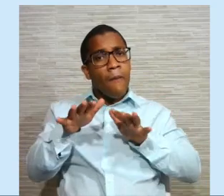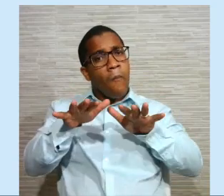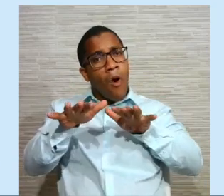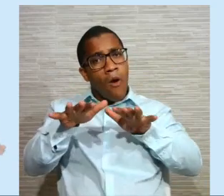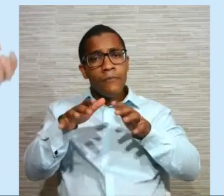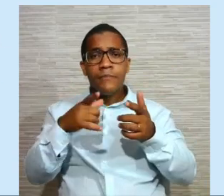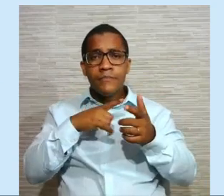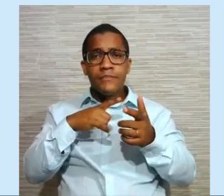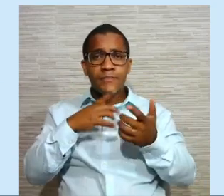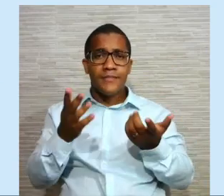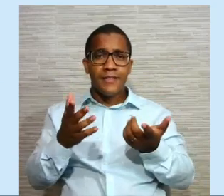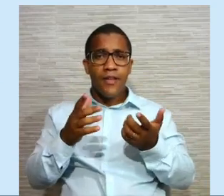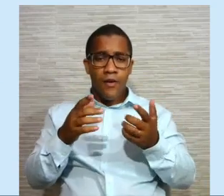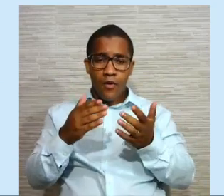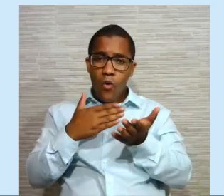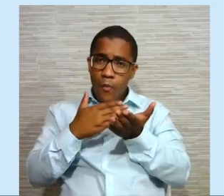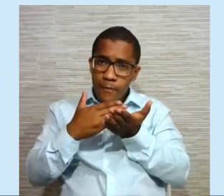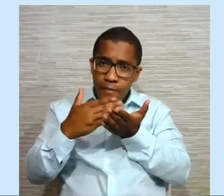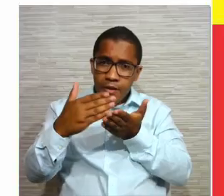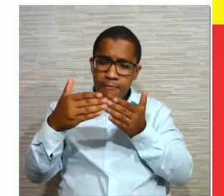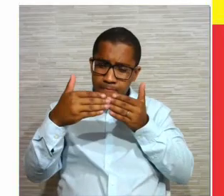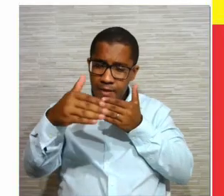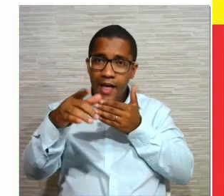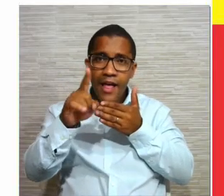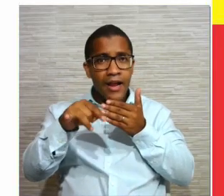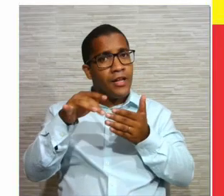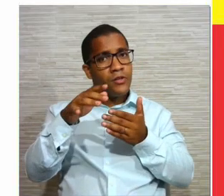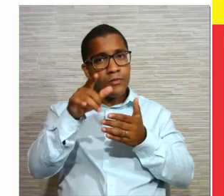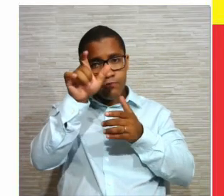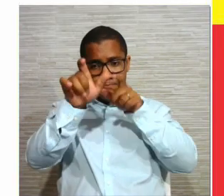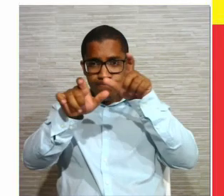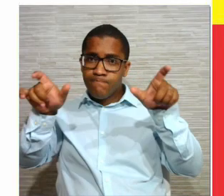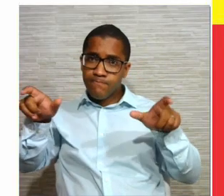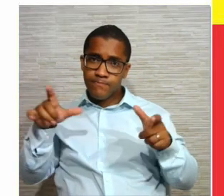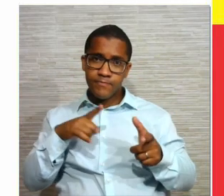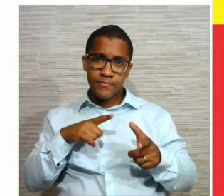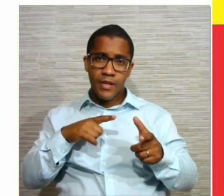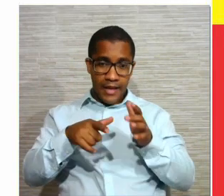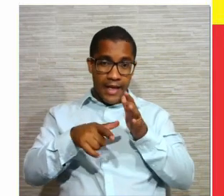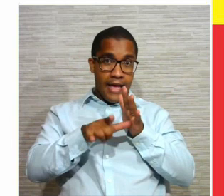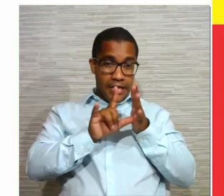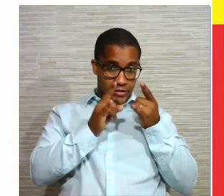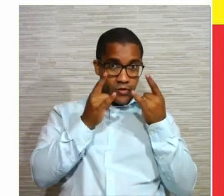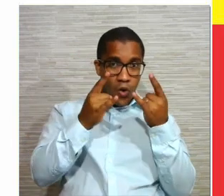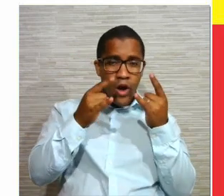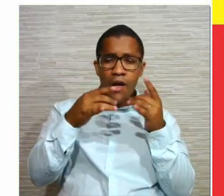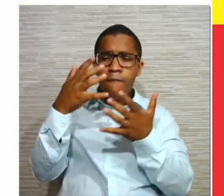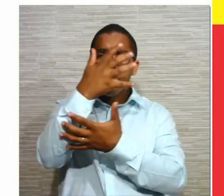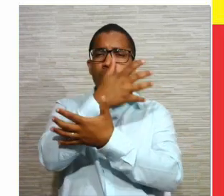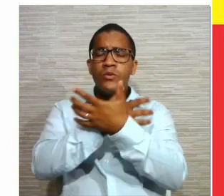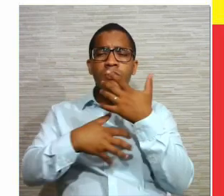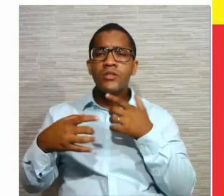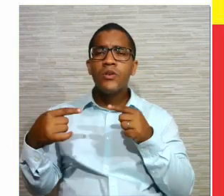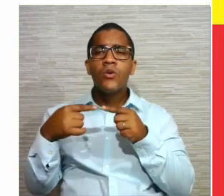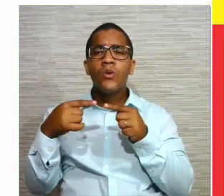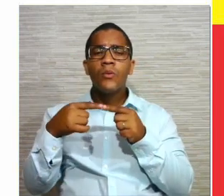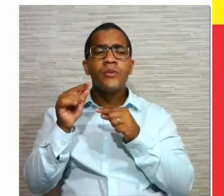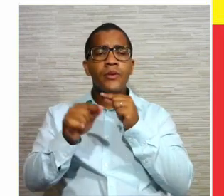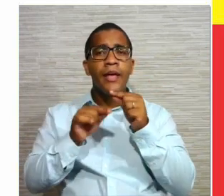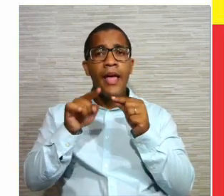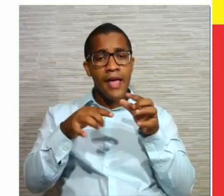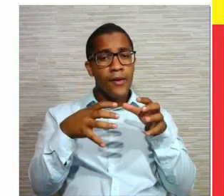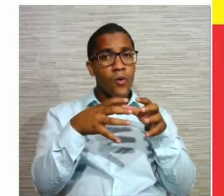que foi a partir desses músicos. Antes do rock and roll, a música foi caracterizada por